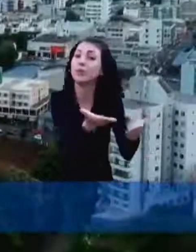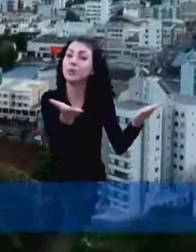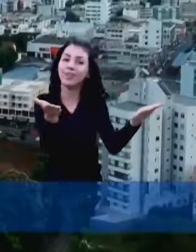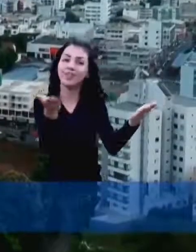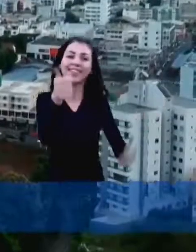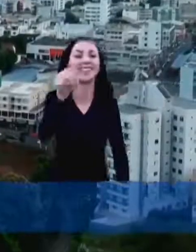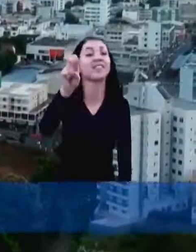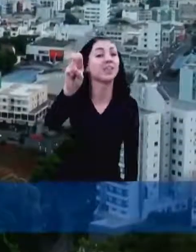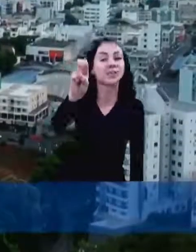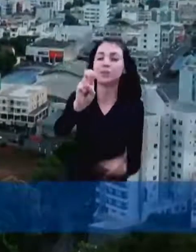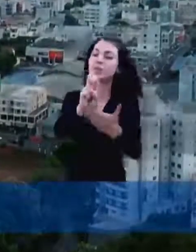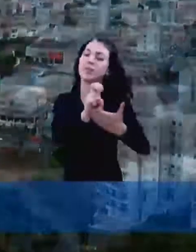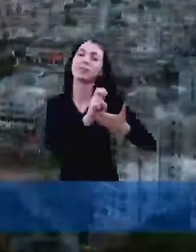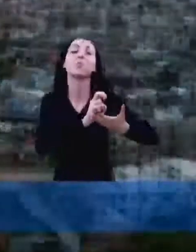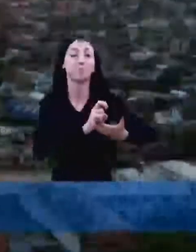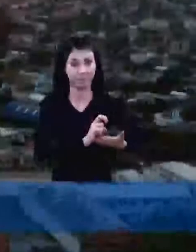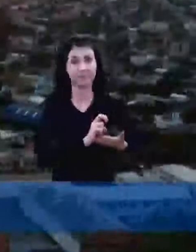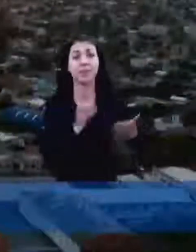Rafael. Agora